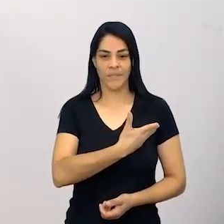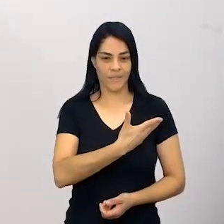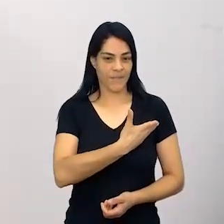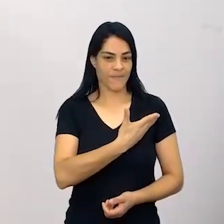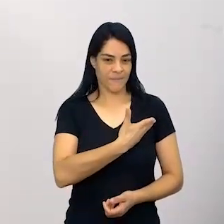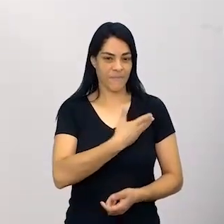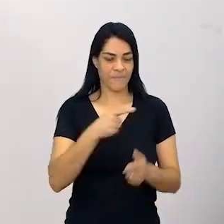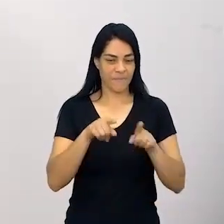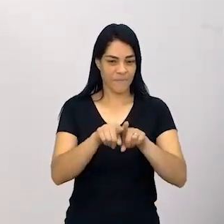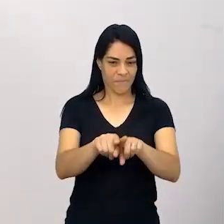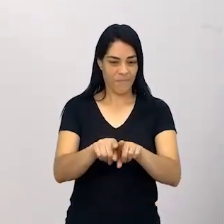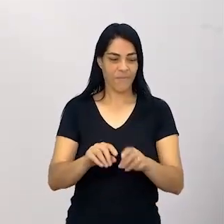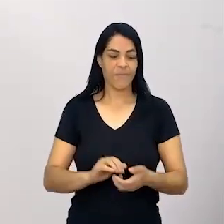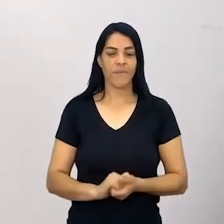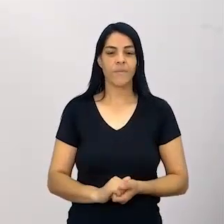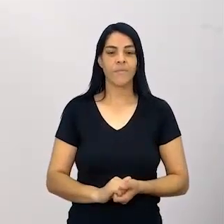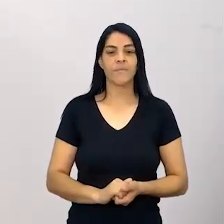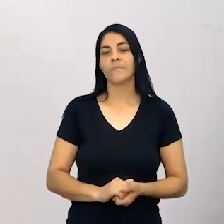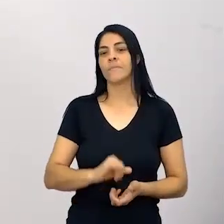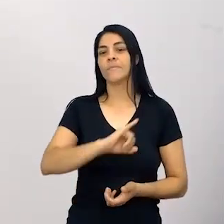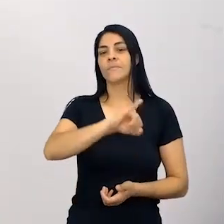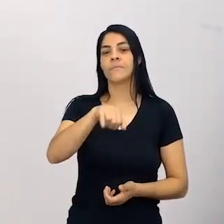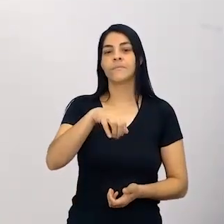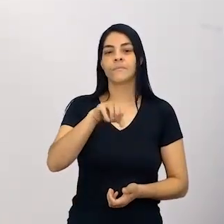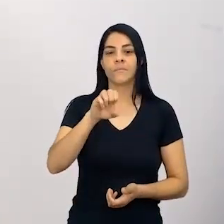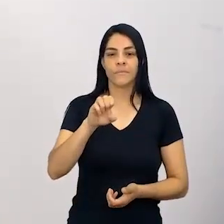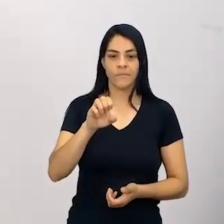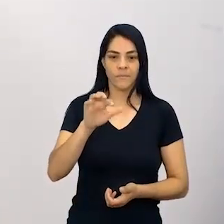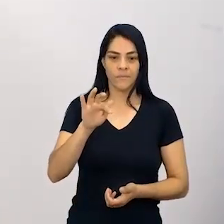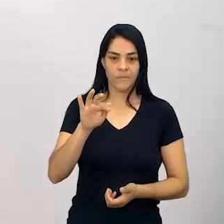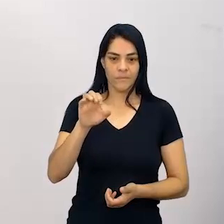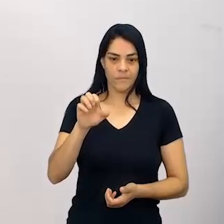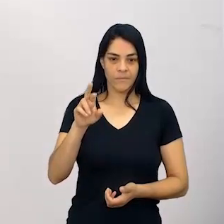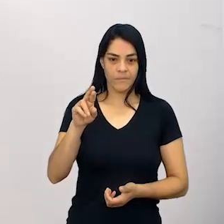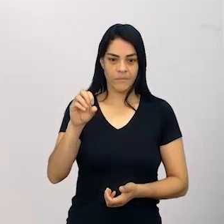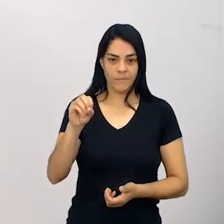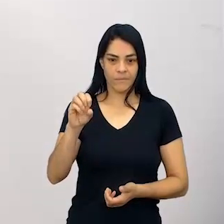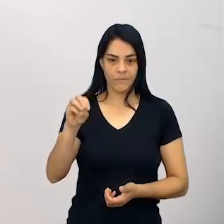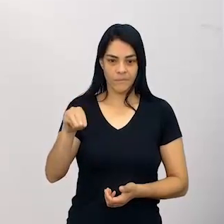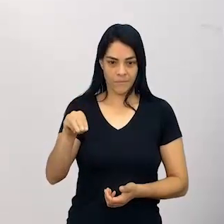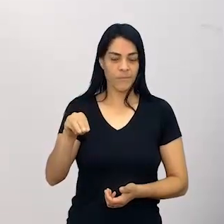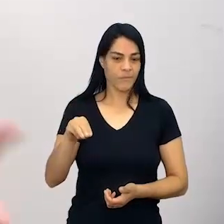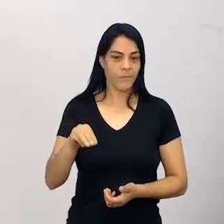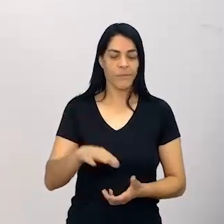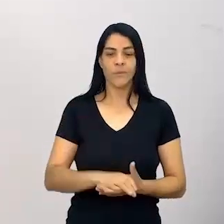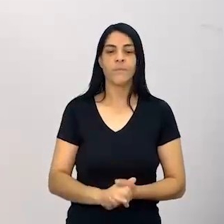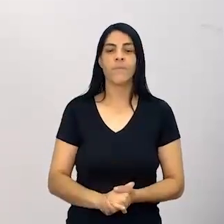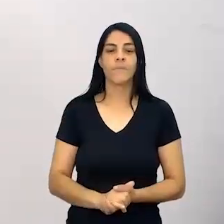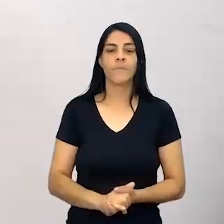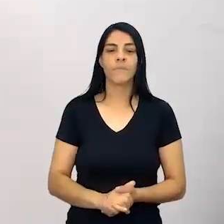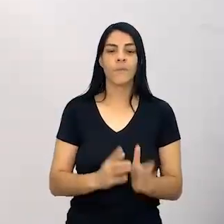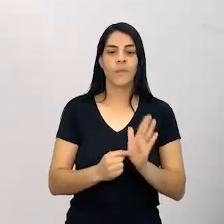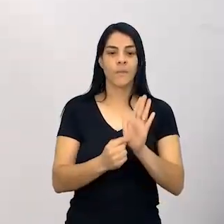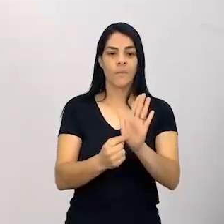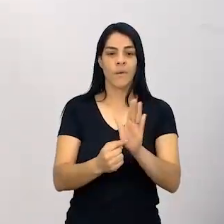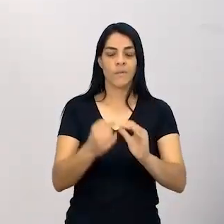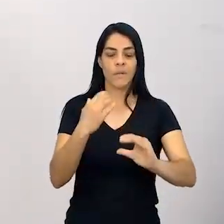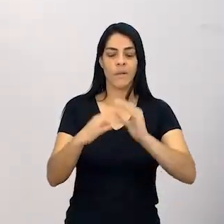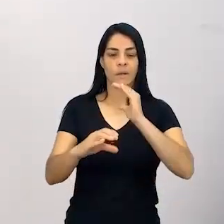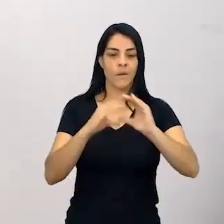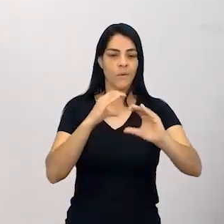aí, né? O Jefferson, ele é especializado em TEA e ele traz para a gente a